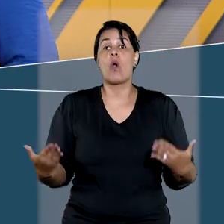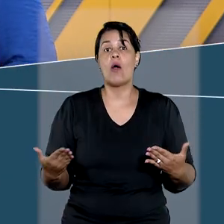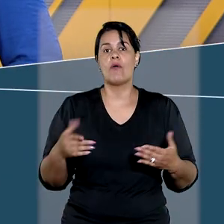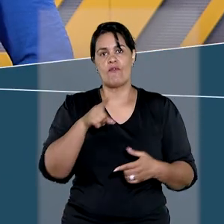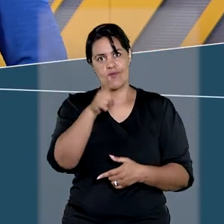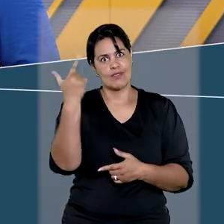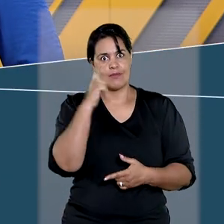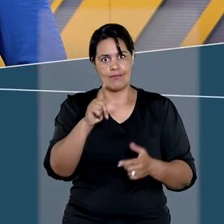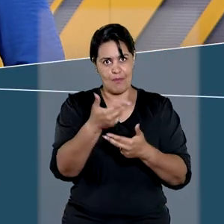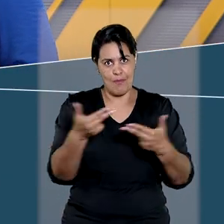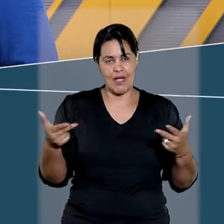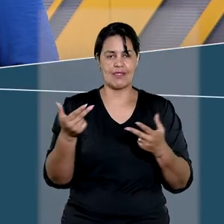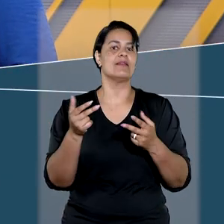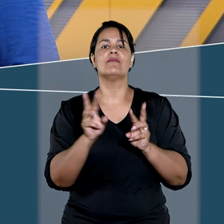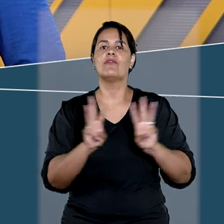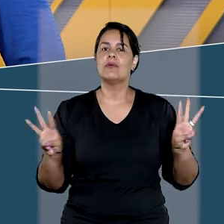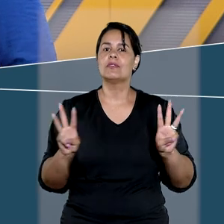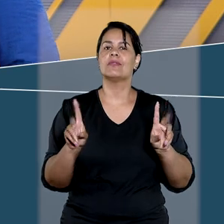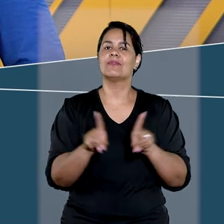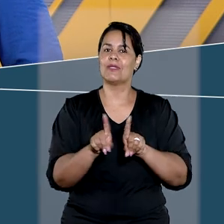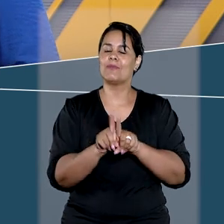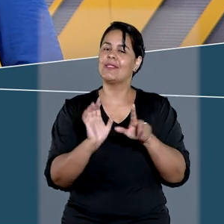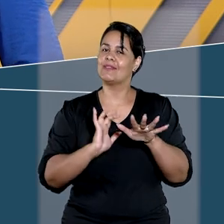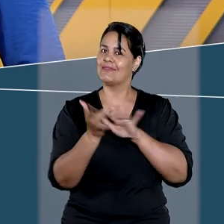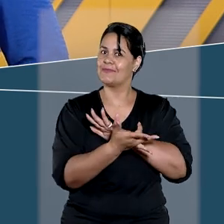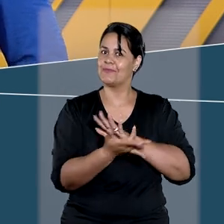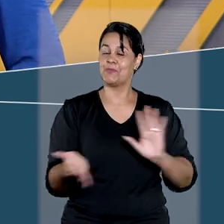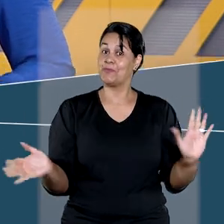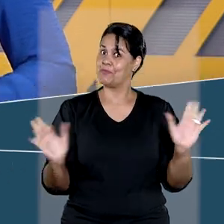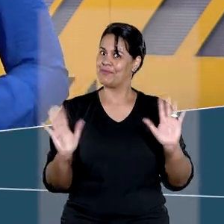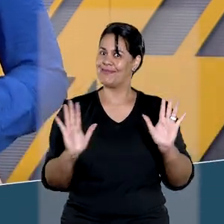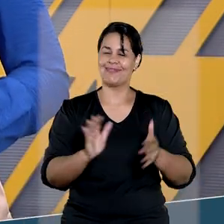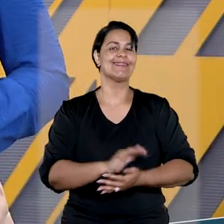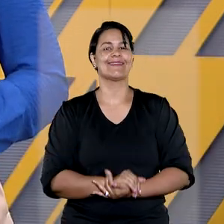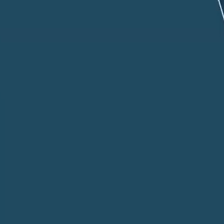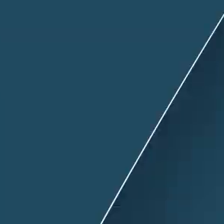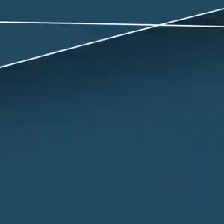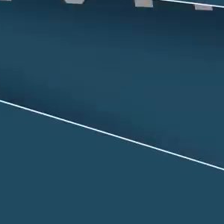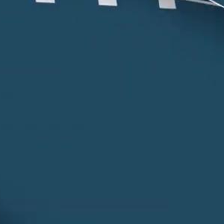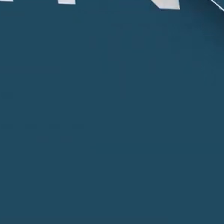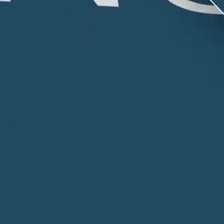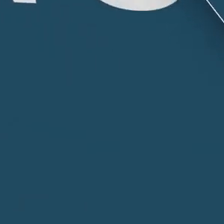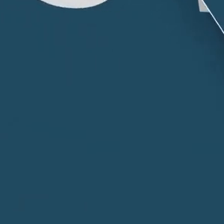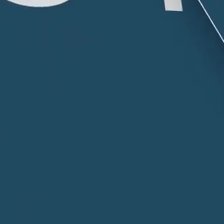confere outras notícias no site do STJ e nas nossas redes sociais. Até a próxima!